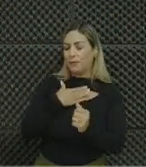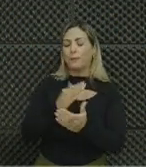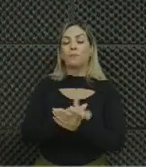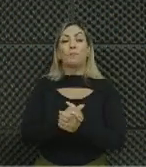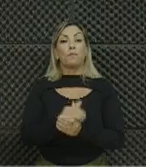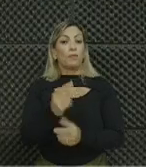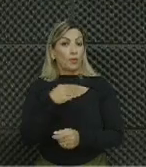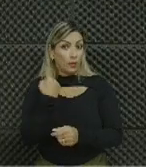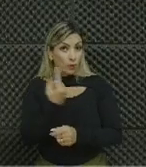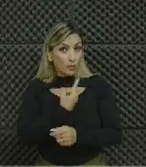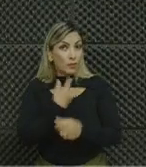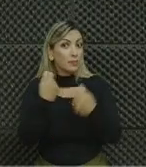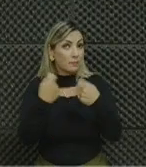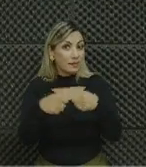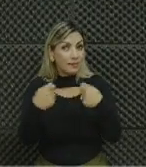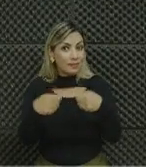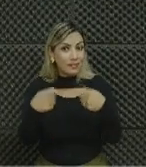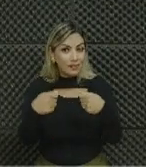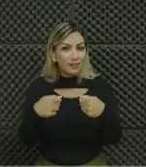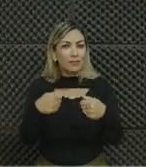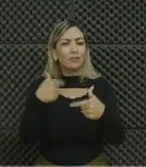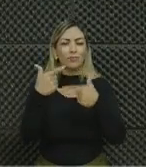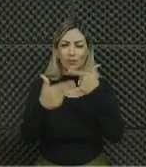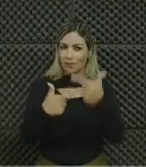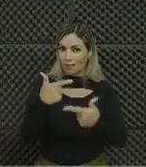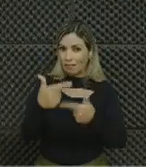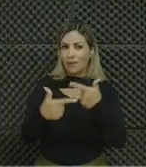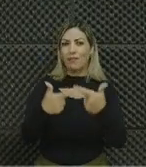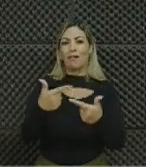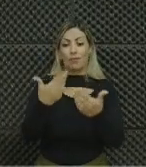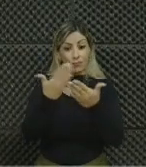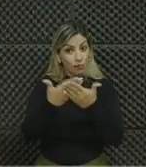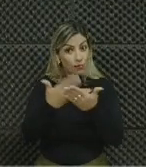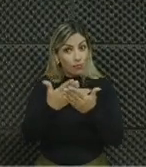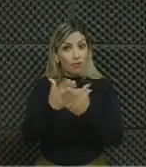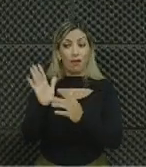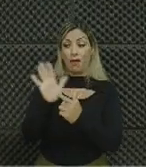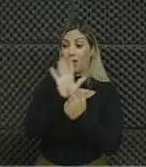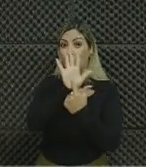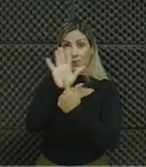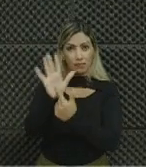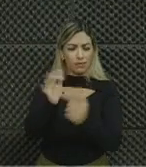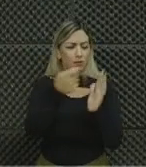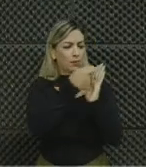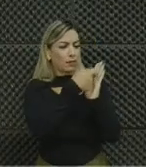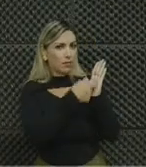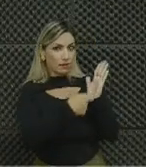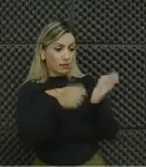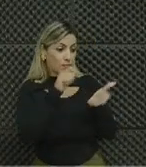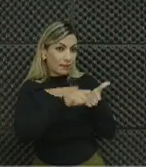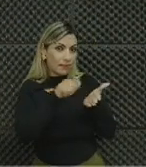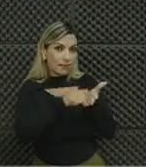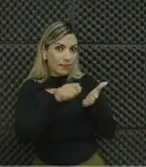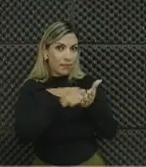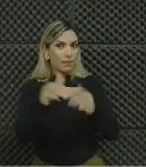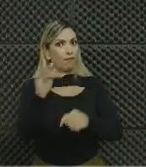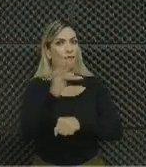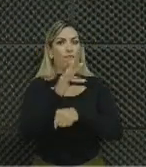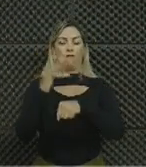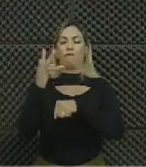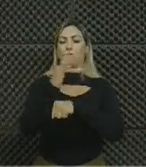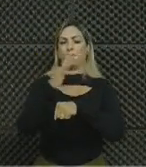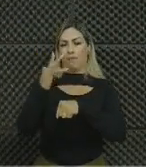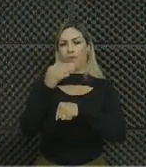nós precisamos trabalhar, apresentar uma redação escrita na modalidade formal